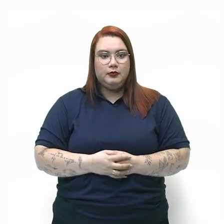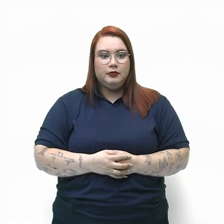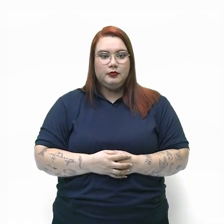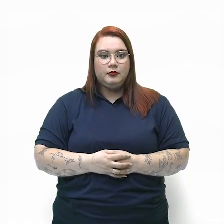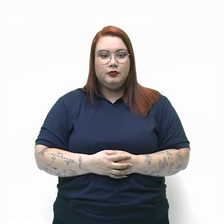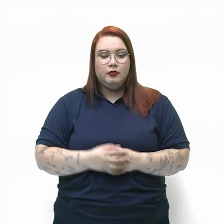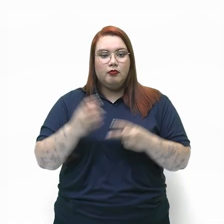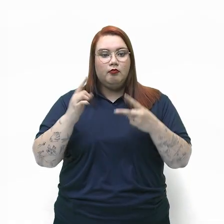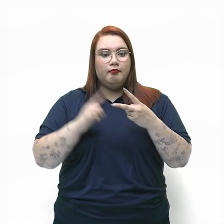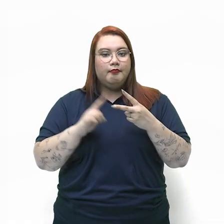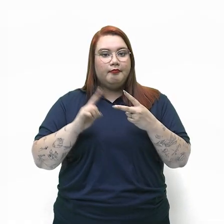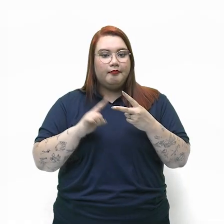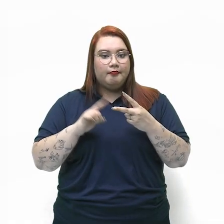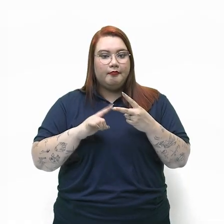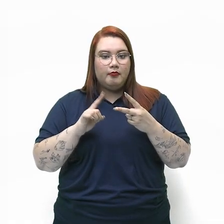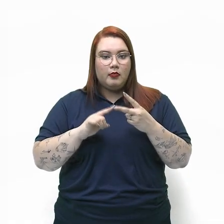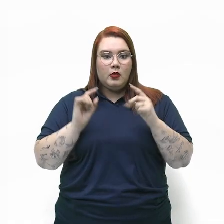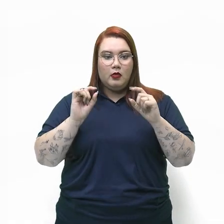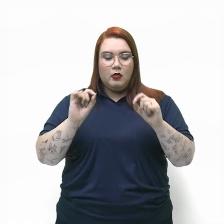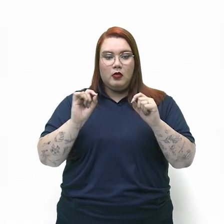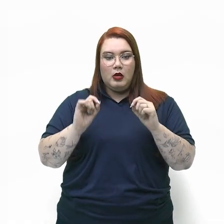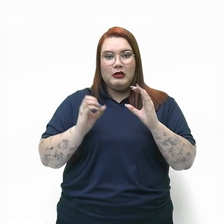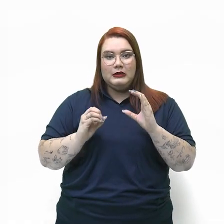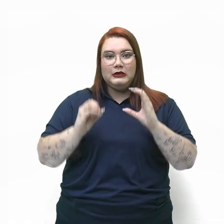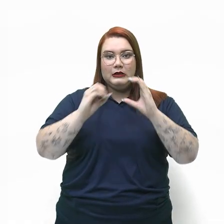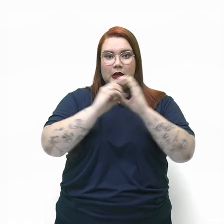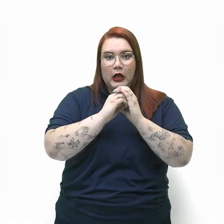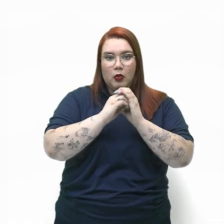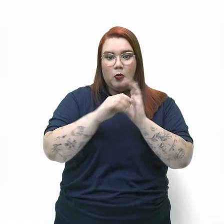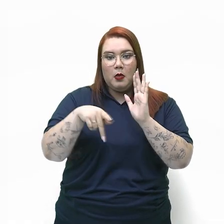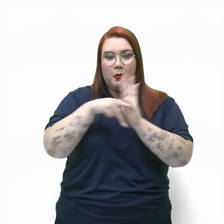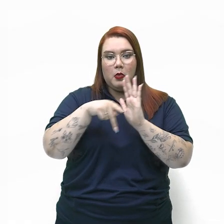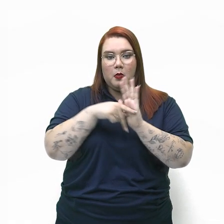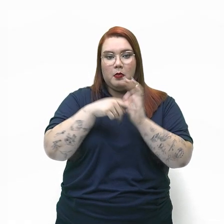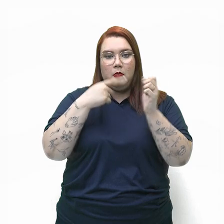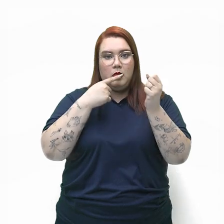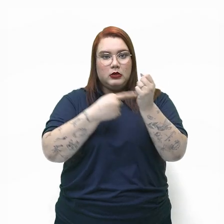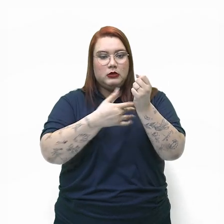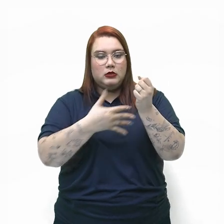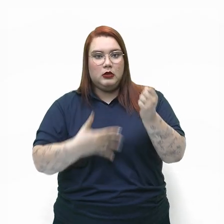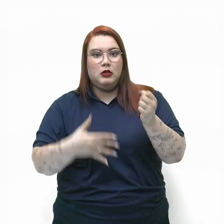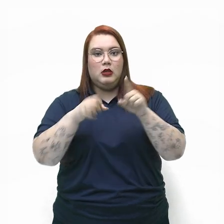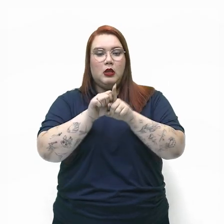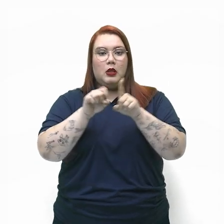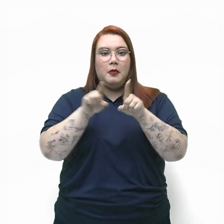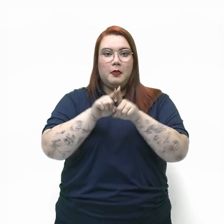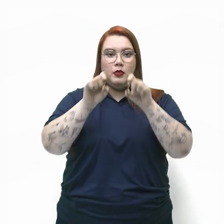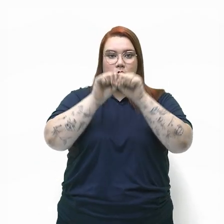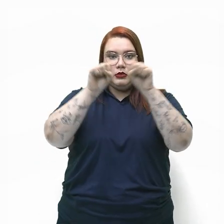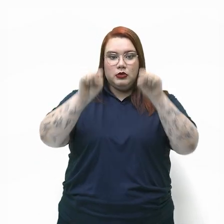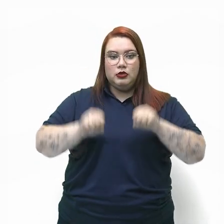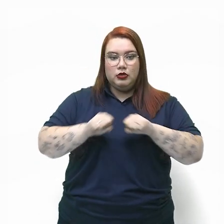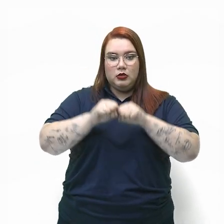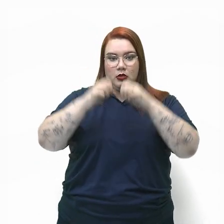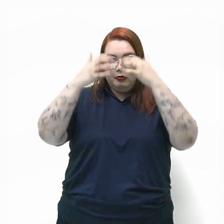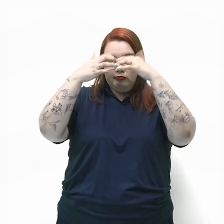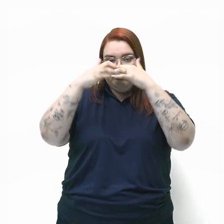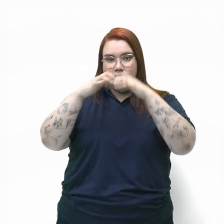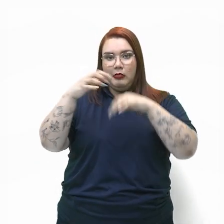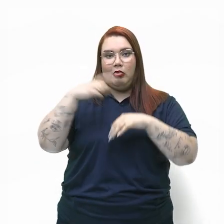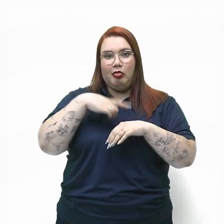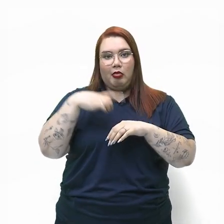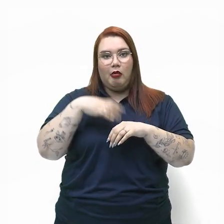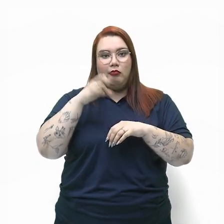observar também outro tópico, a infecção das células do sangue e do sistema nervoso e a supressão do